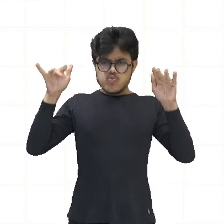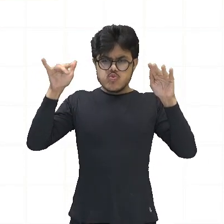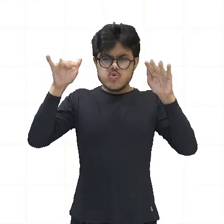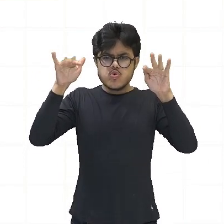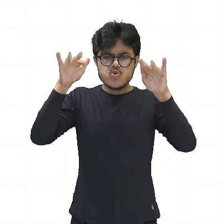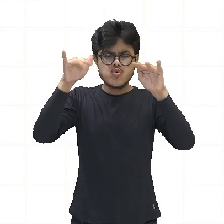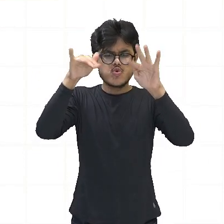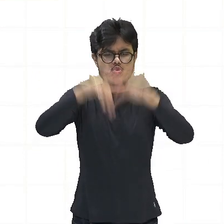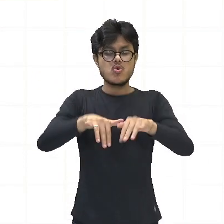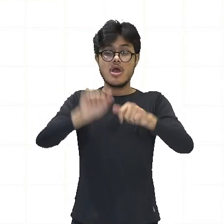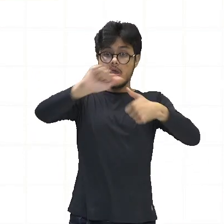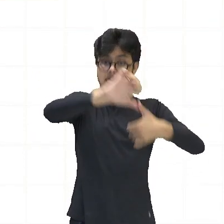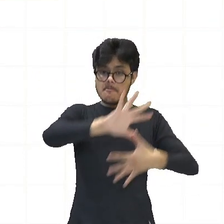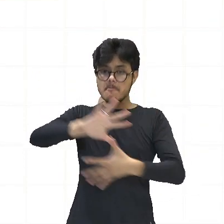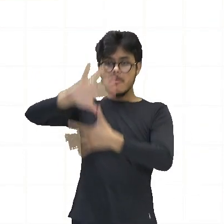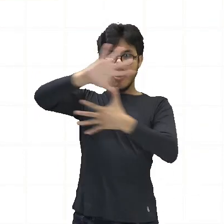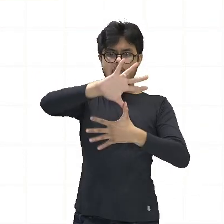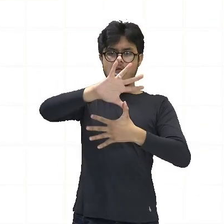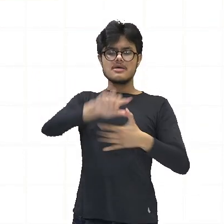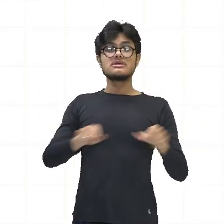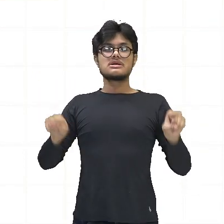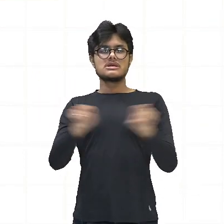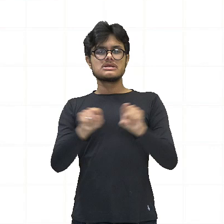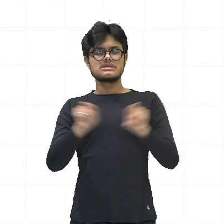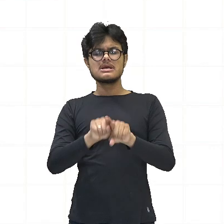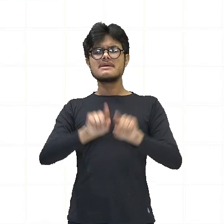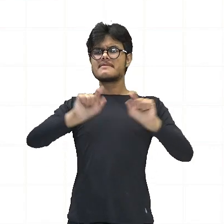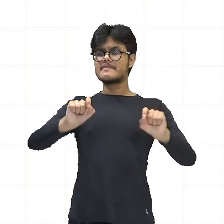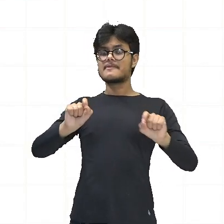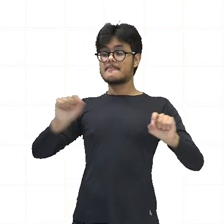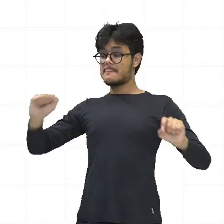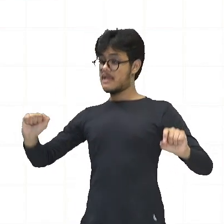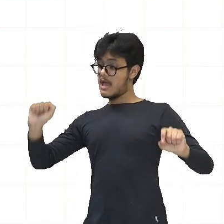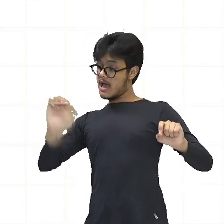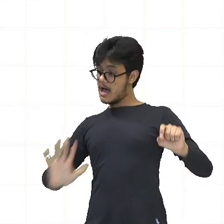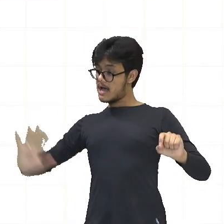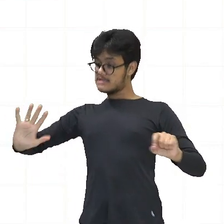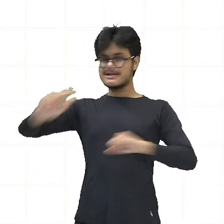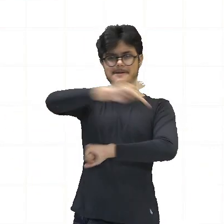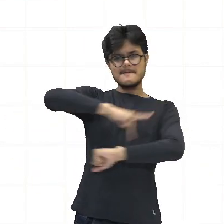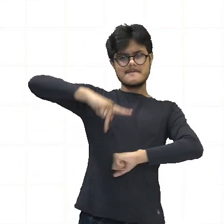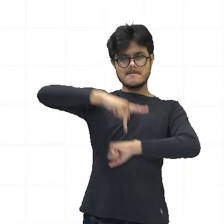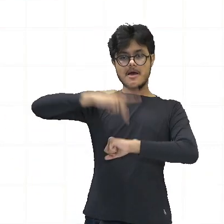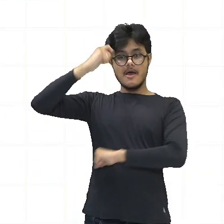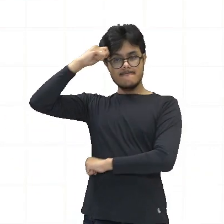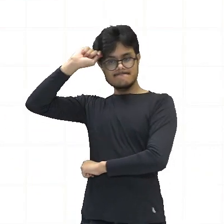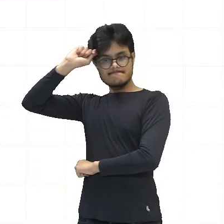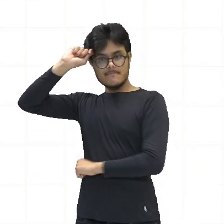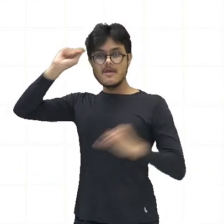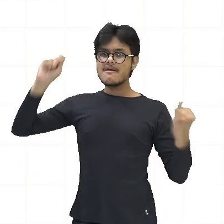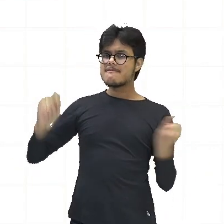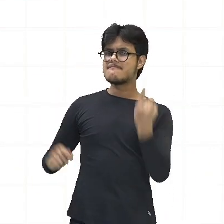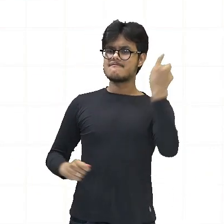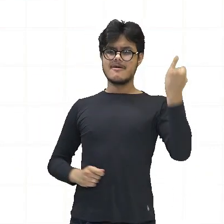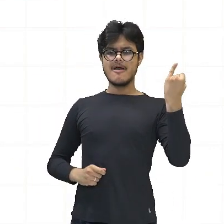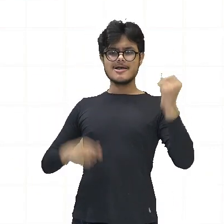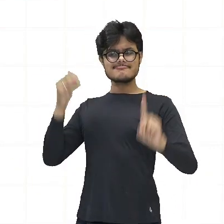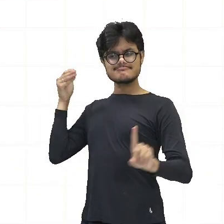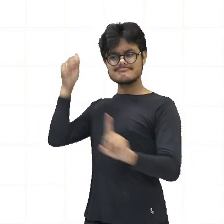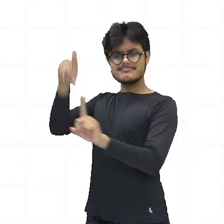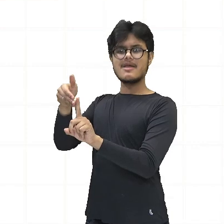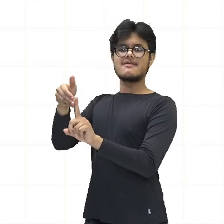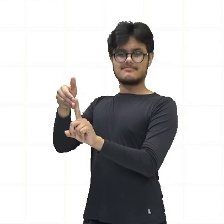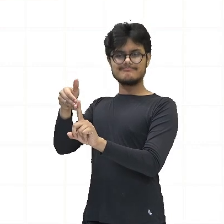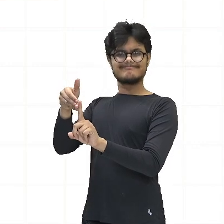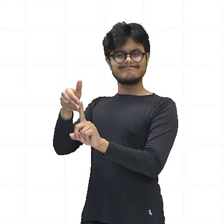americano e as regiões da África e da Ásia, era assim, o principal objetivo,